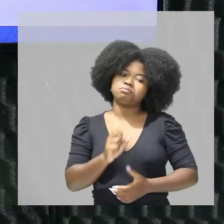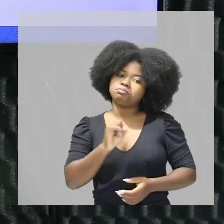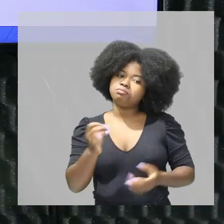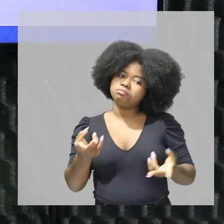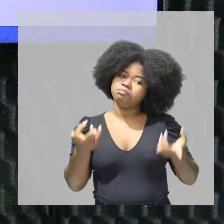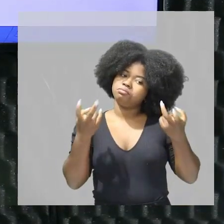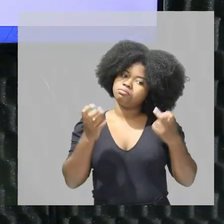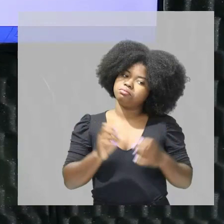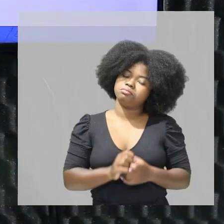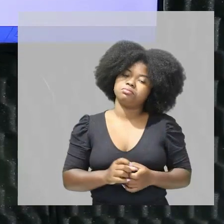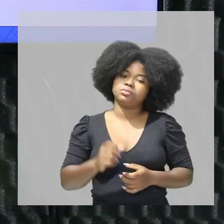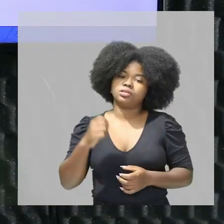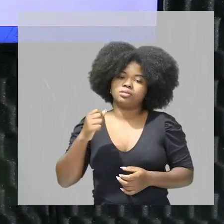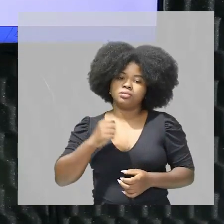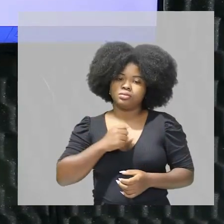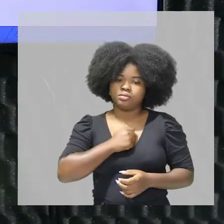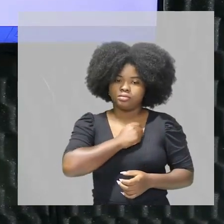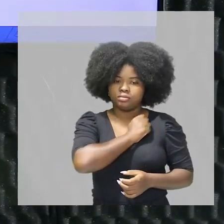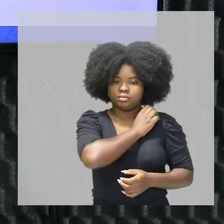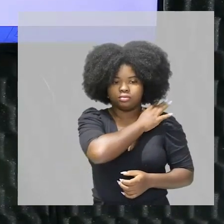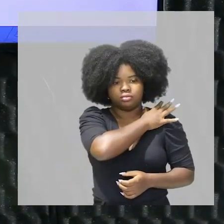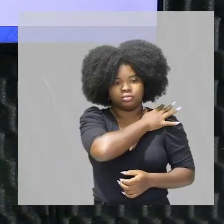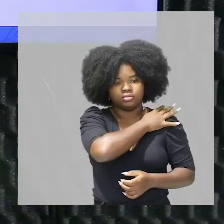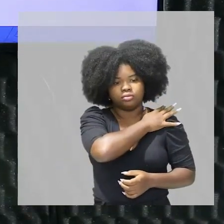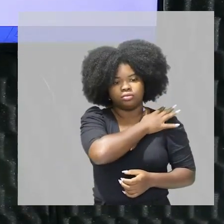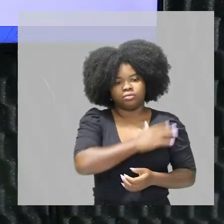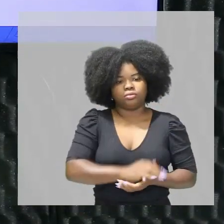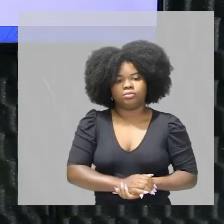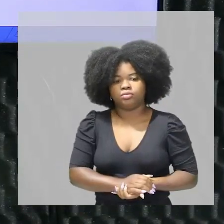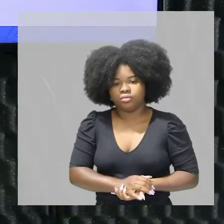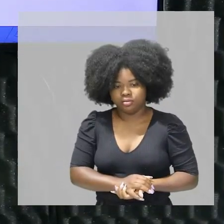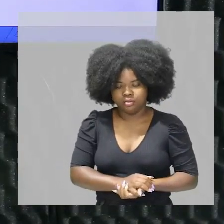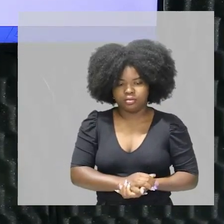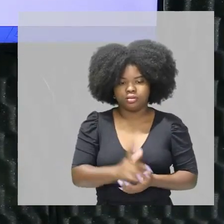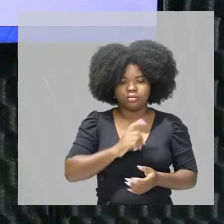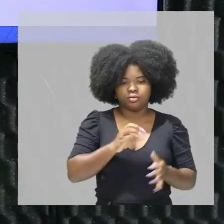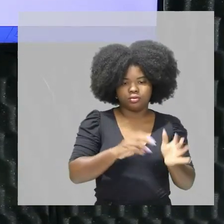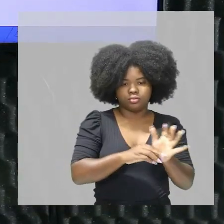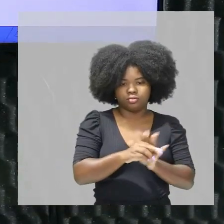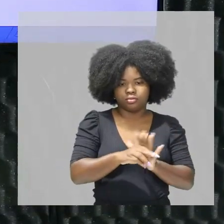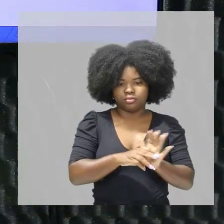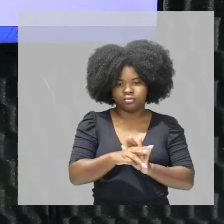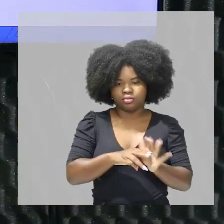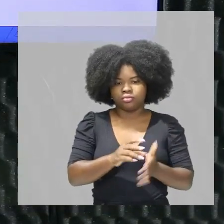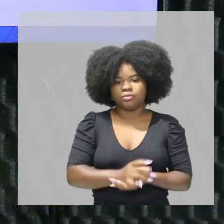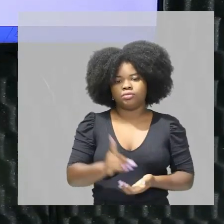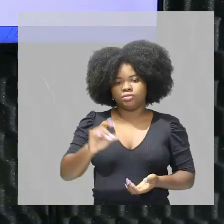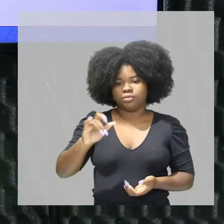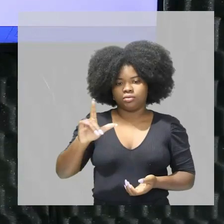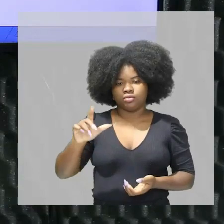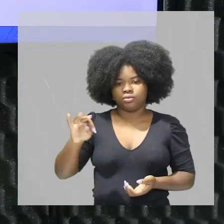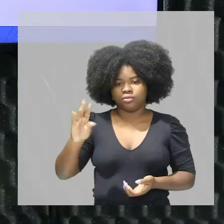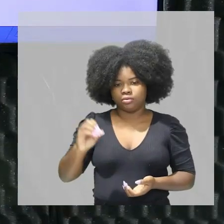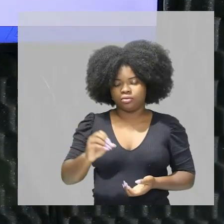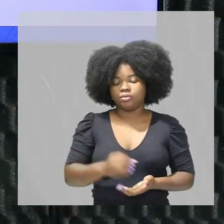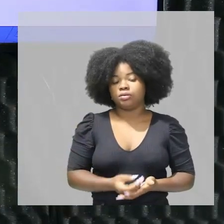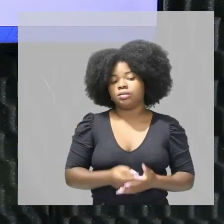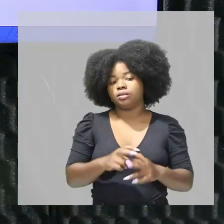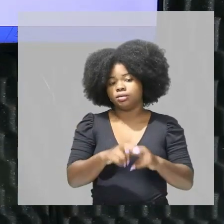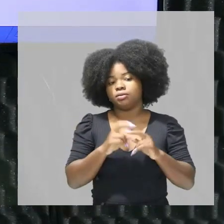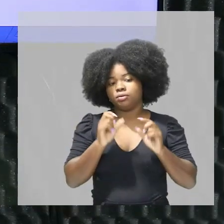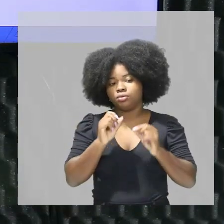Sócrates Ok com o seu método e aí a questão o método o método dialético E aí por favor